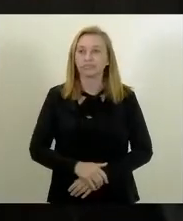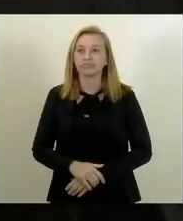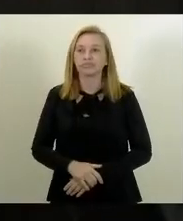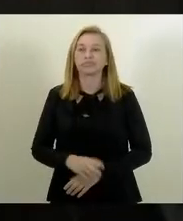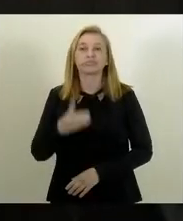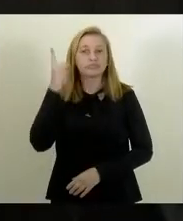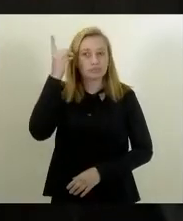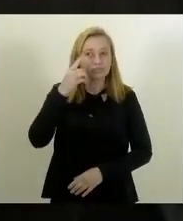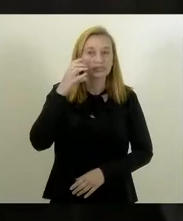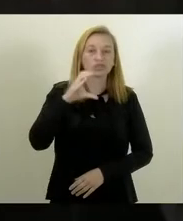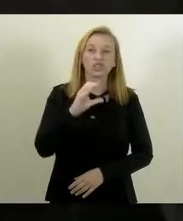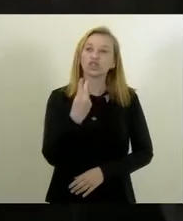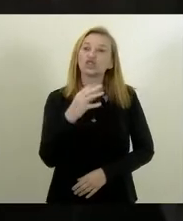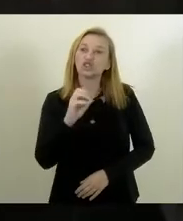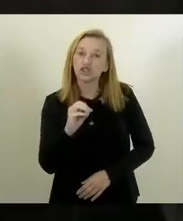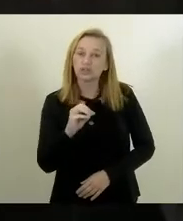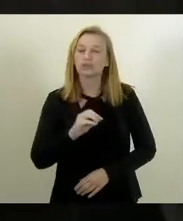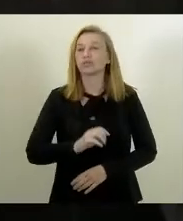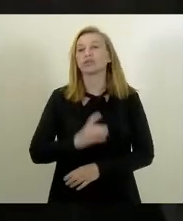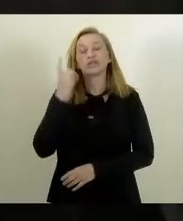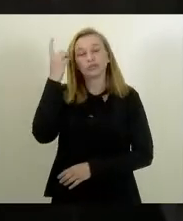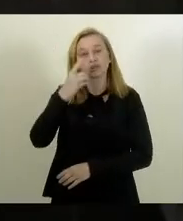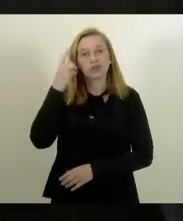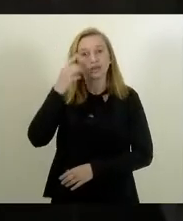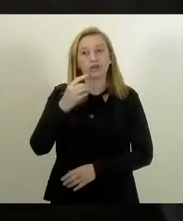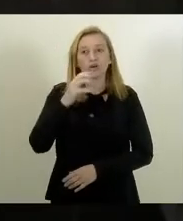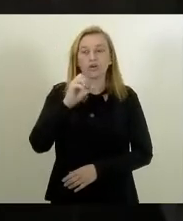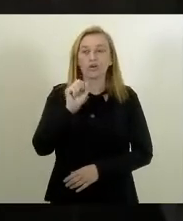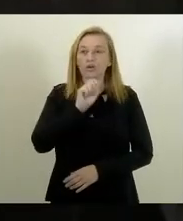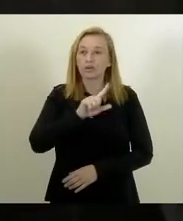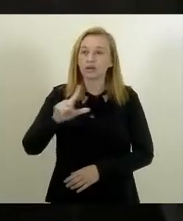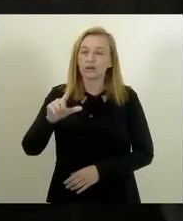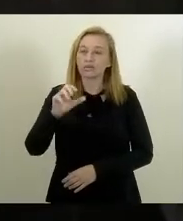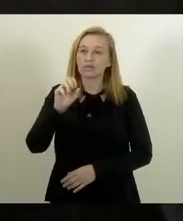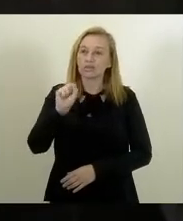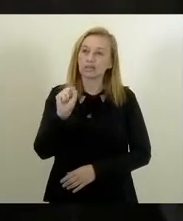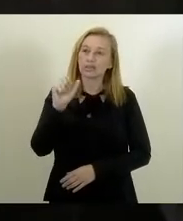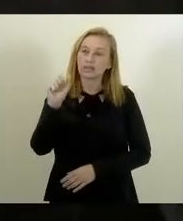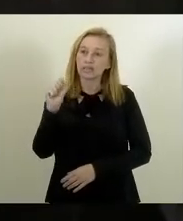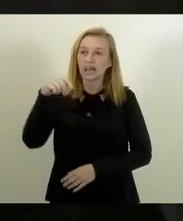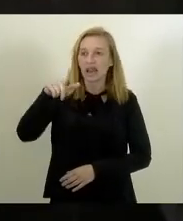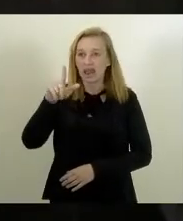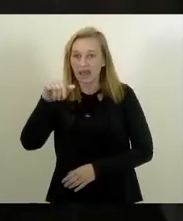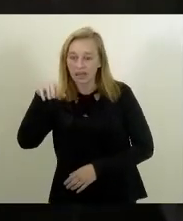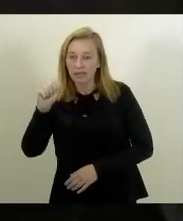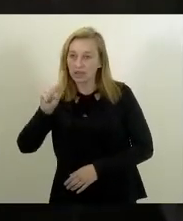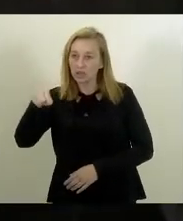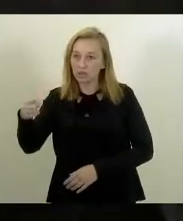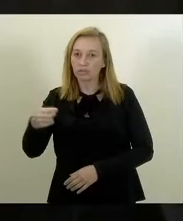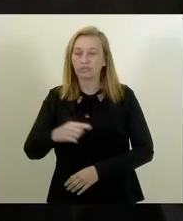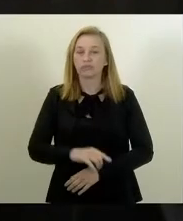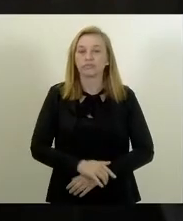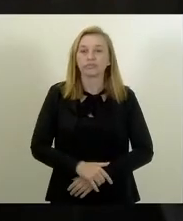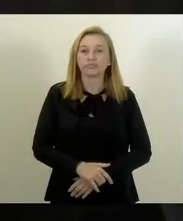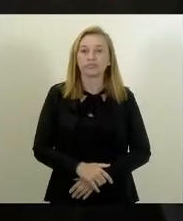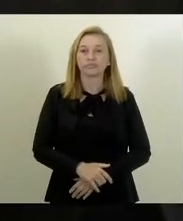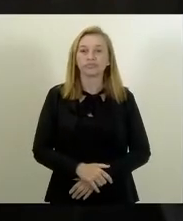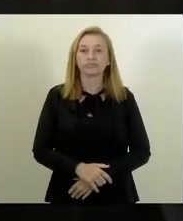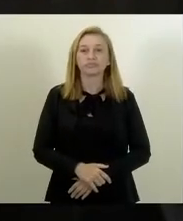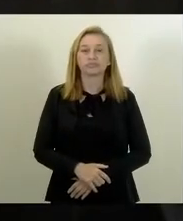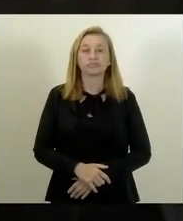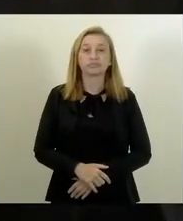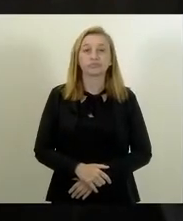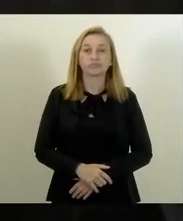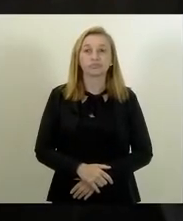deputado Chico, deputado Coronel Salema, entre outros. Né? Eu queria só ler